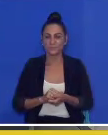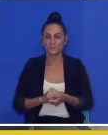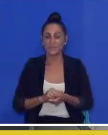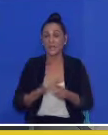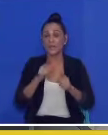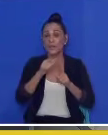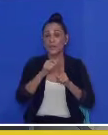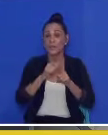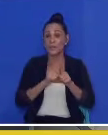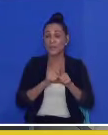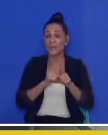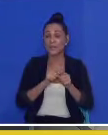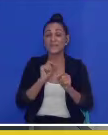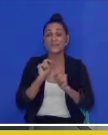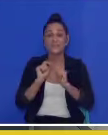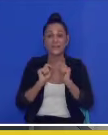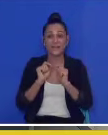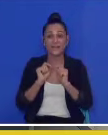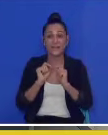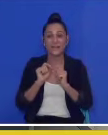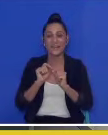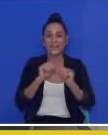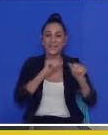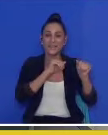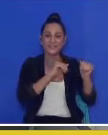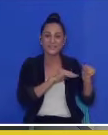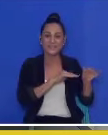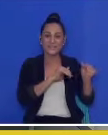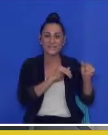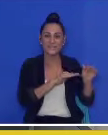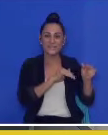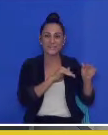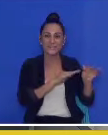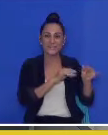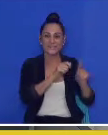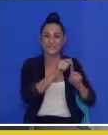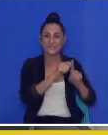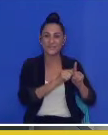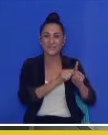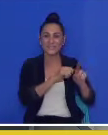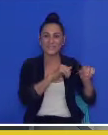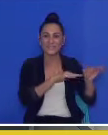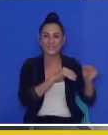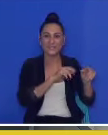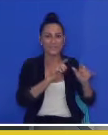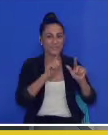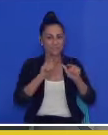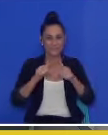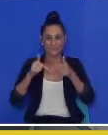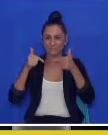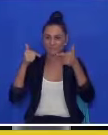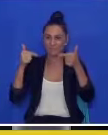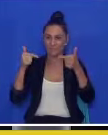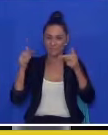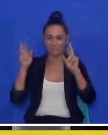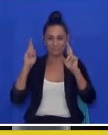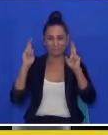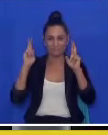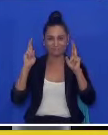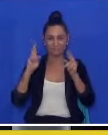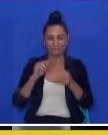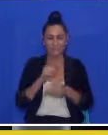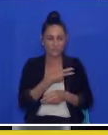E o mês correspondente é... setembro, setembro é o mês da sorte.